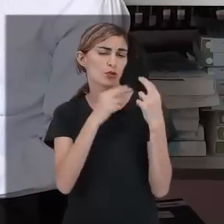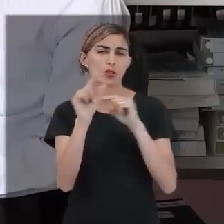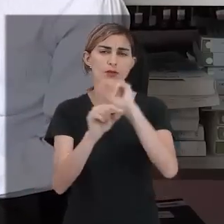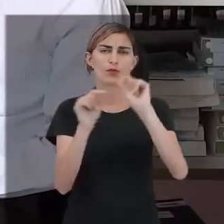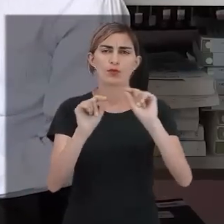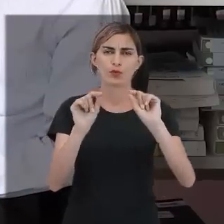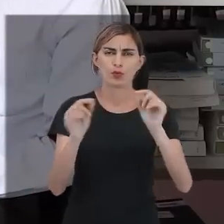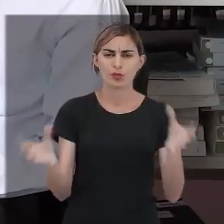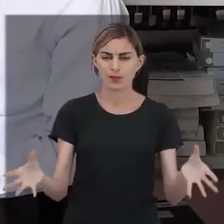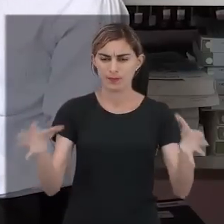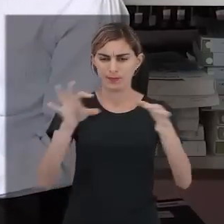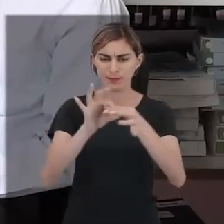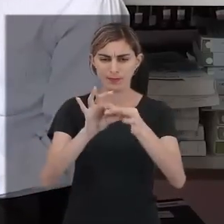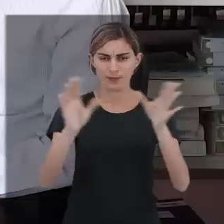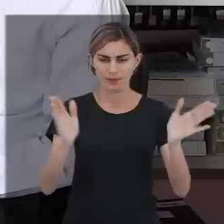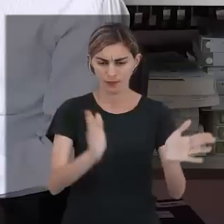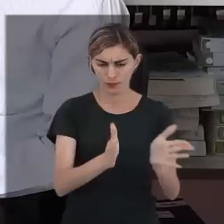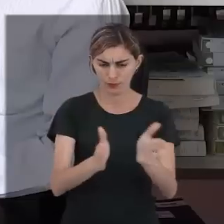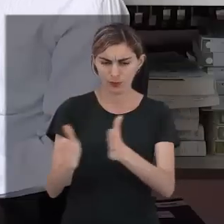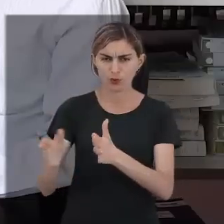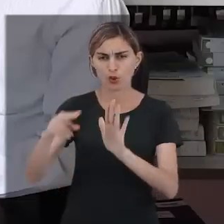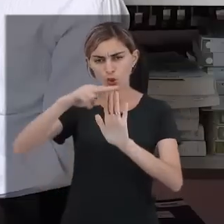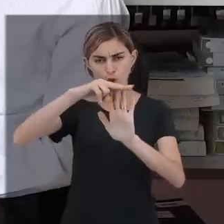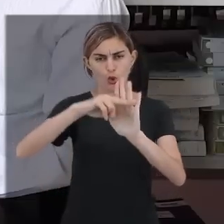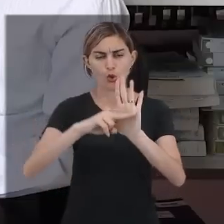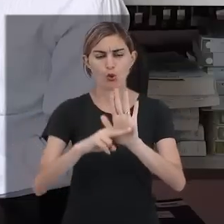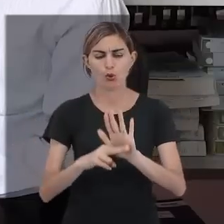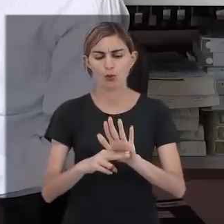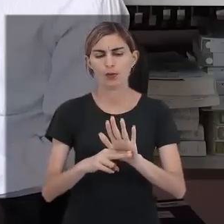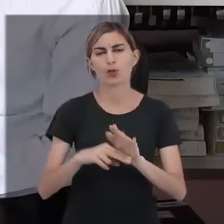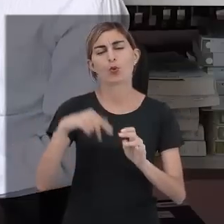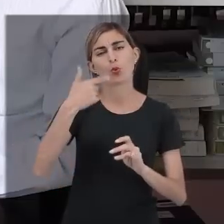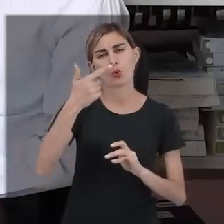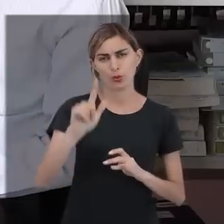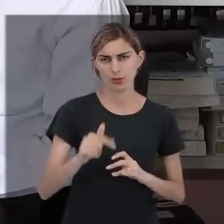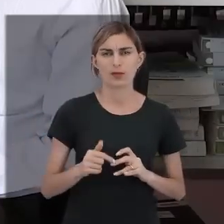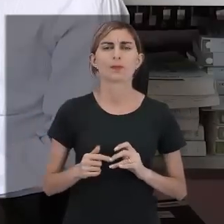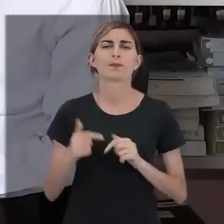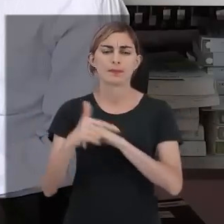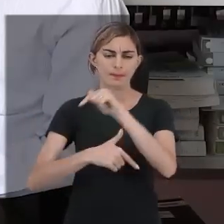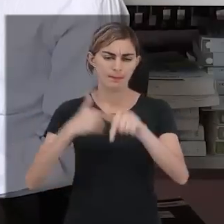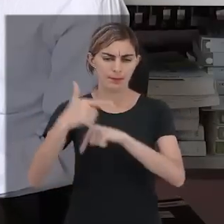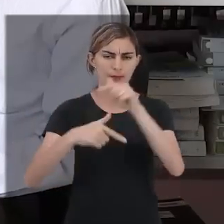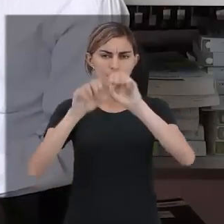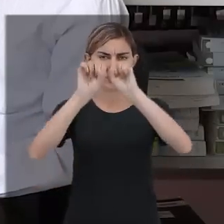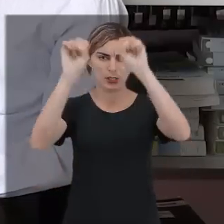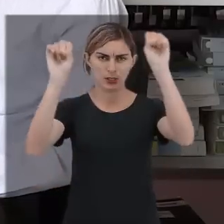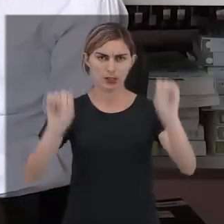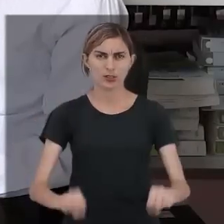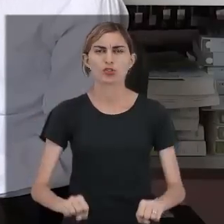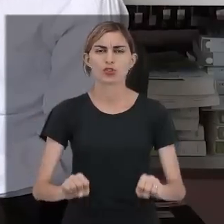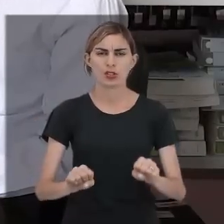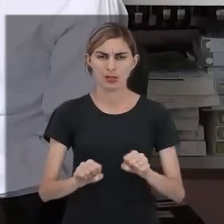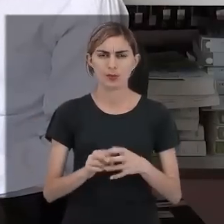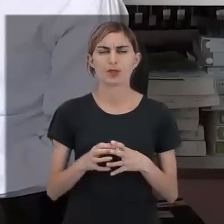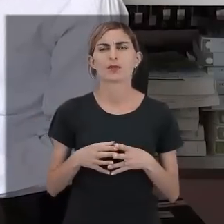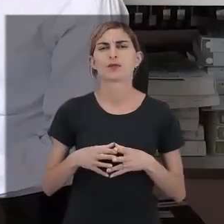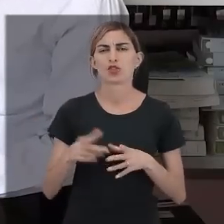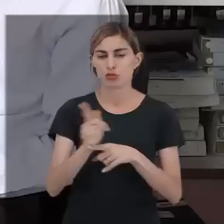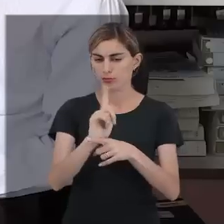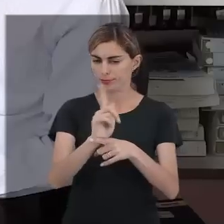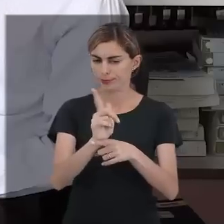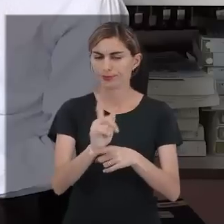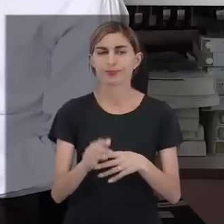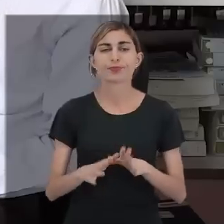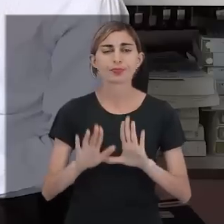e uniformizar outras normas. Há uma tendência em quê? A trabalhar o sistema integrado de gestão.